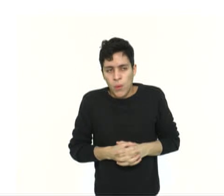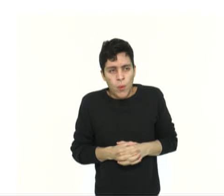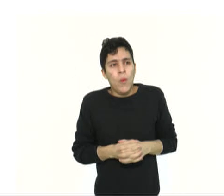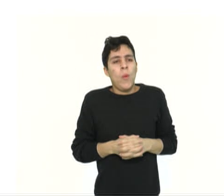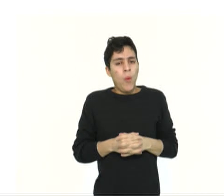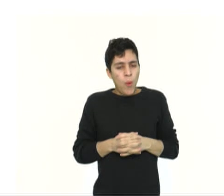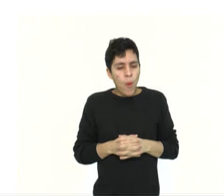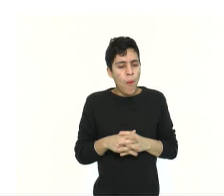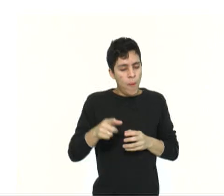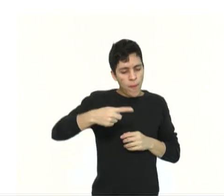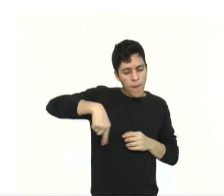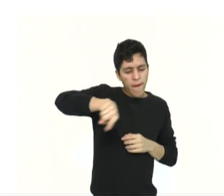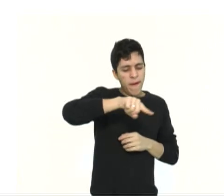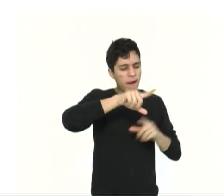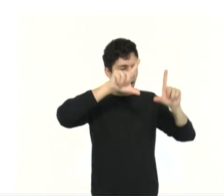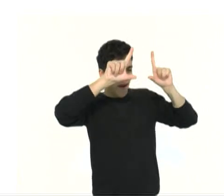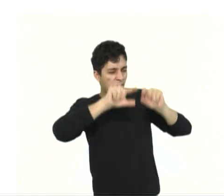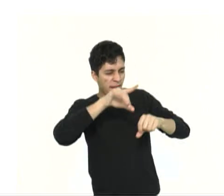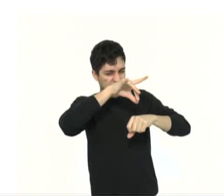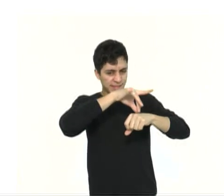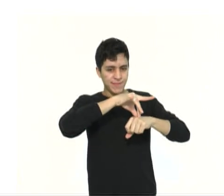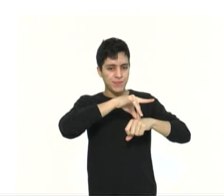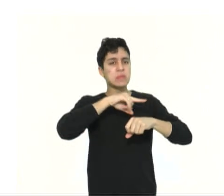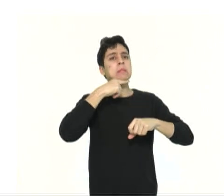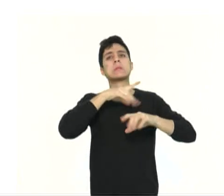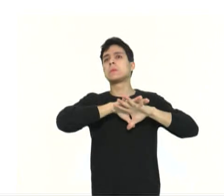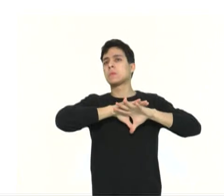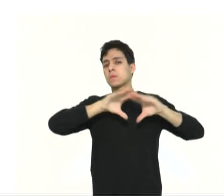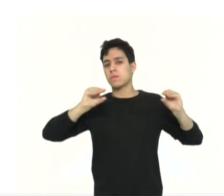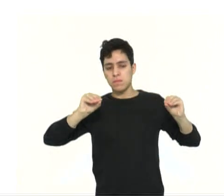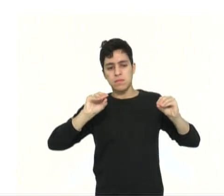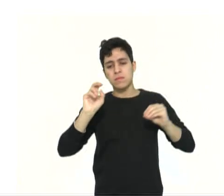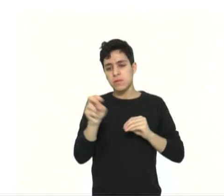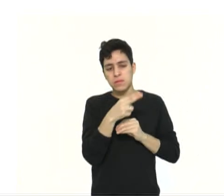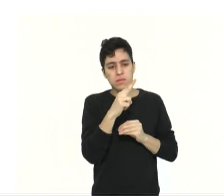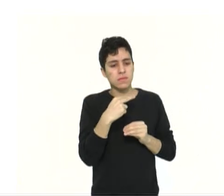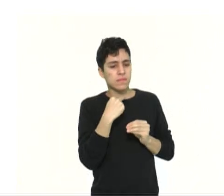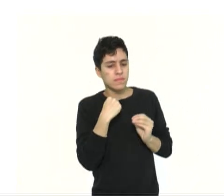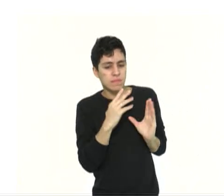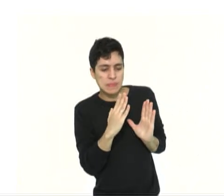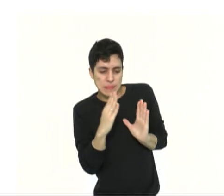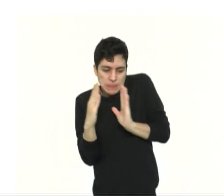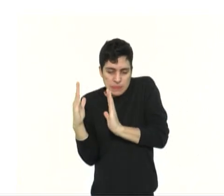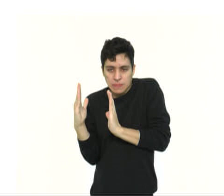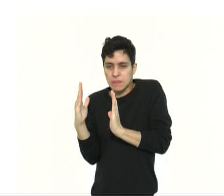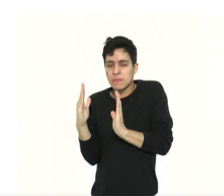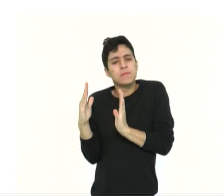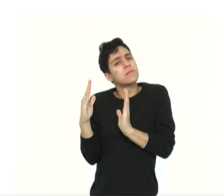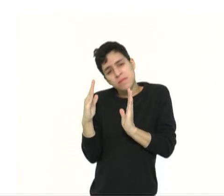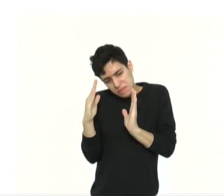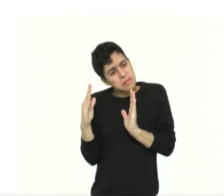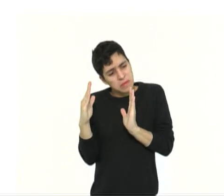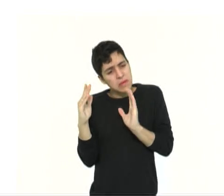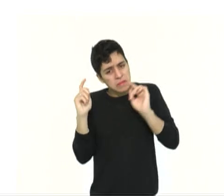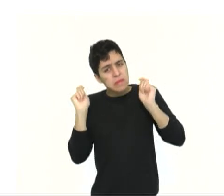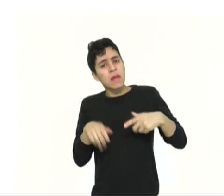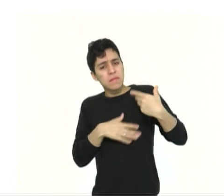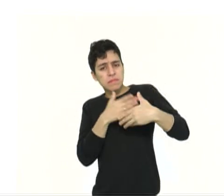sua ideia. E também nós encontramos esse texto em jornais impressos online, também em